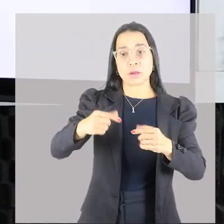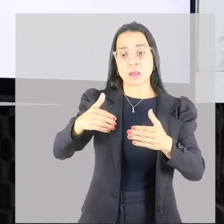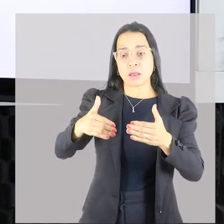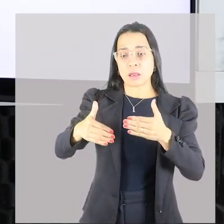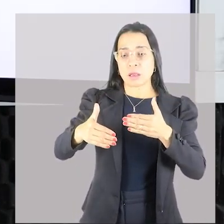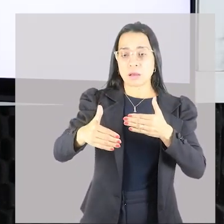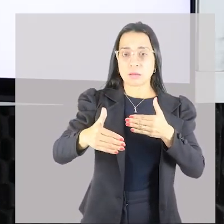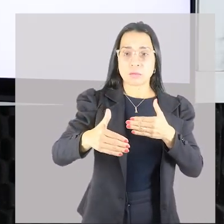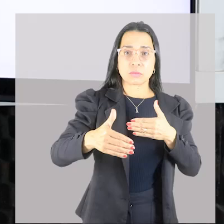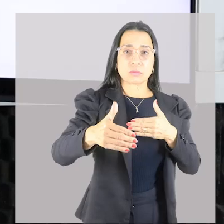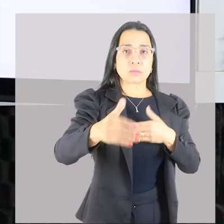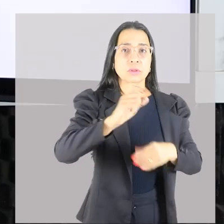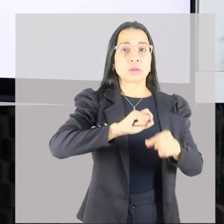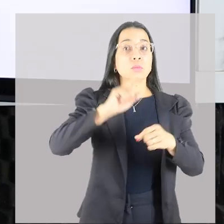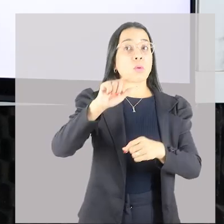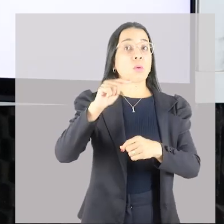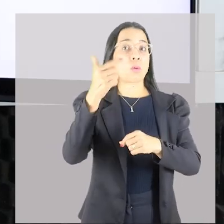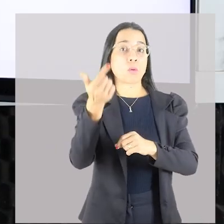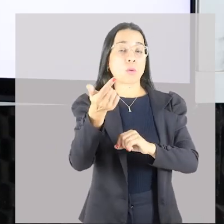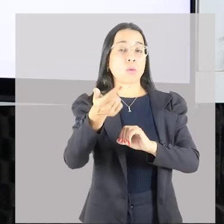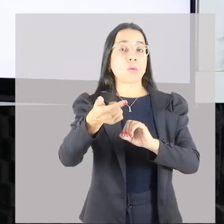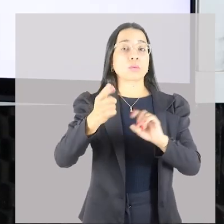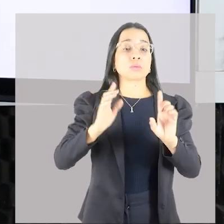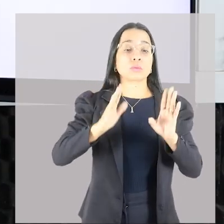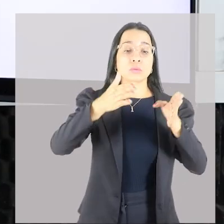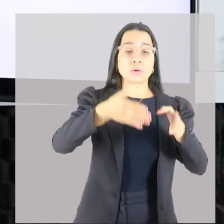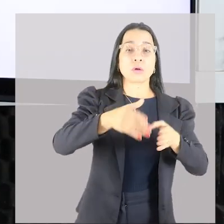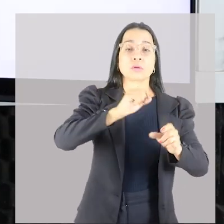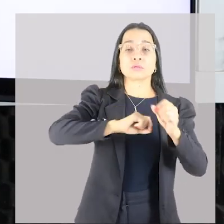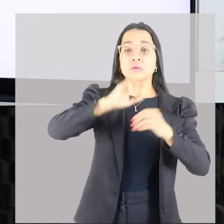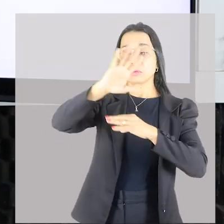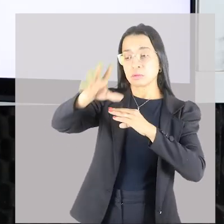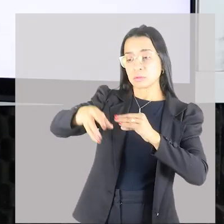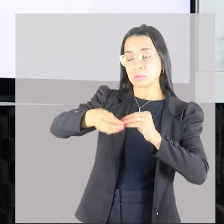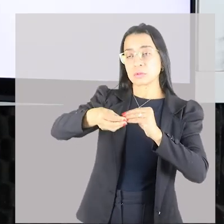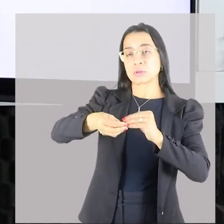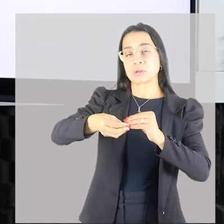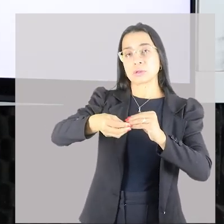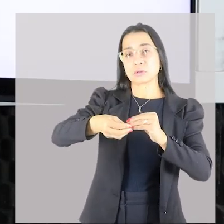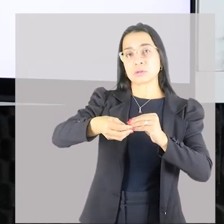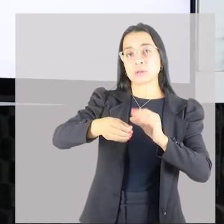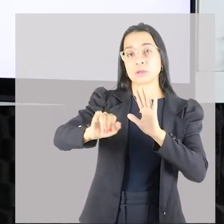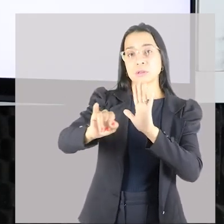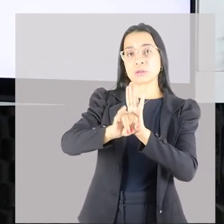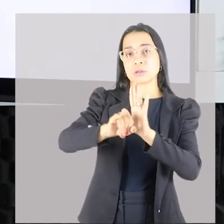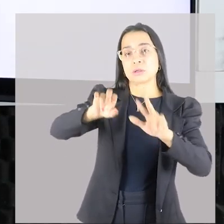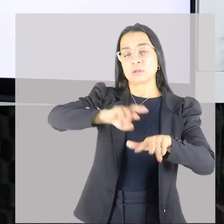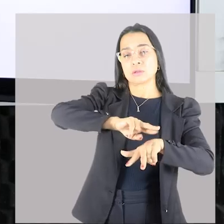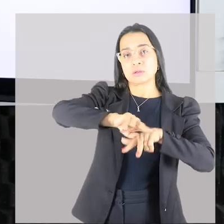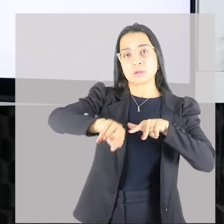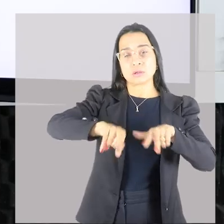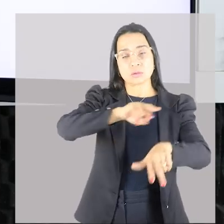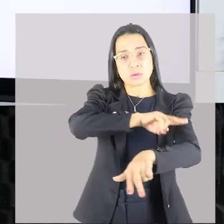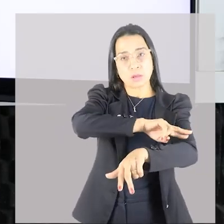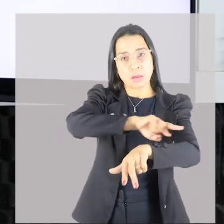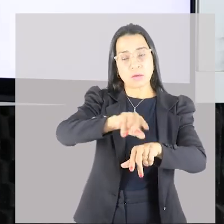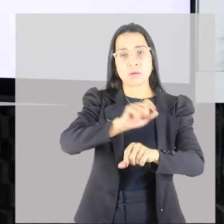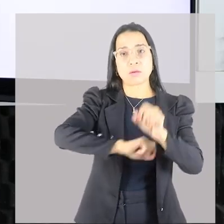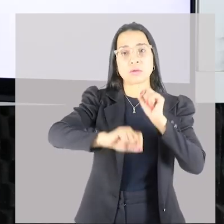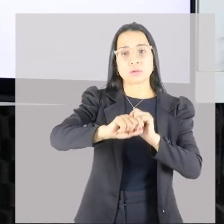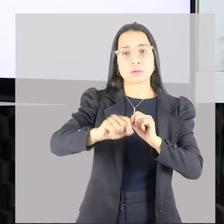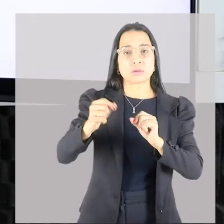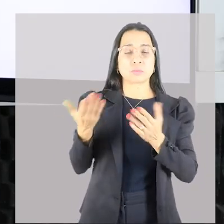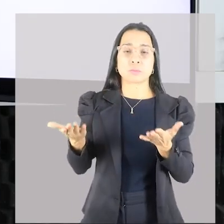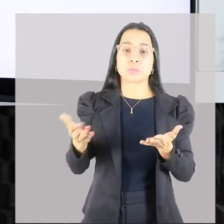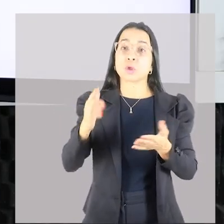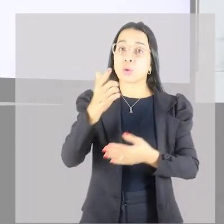da identidade de gênero, da identidade racial, da identidade étnica e daí por diante. Os movimentos